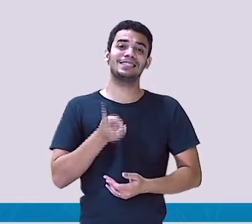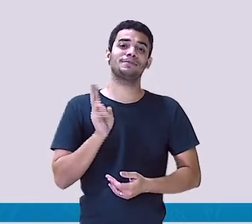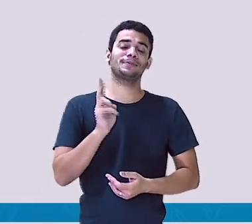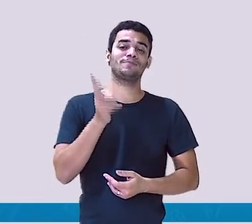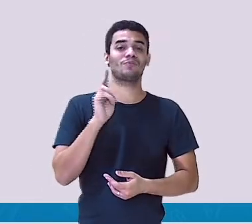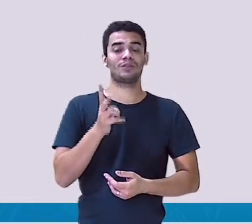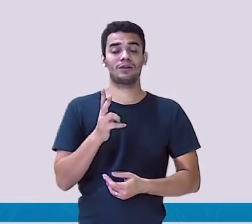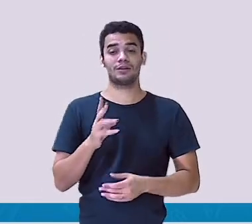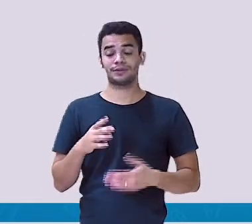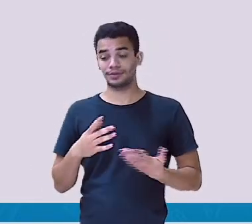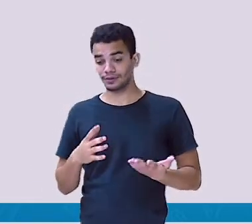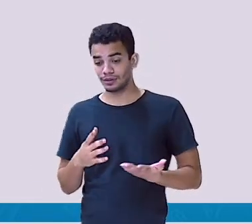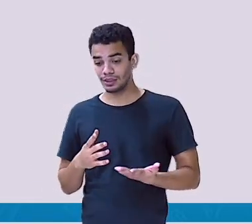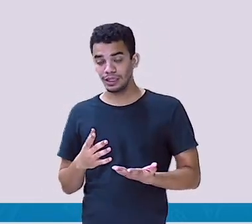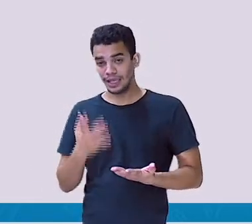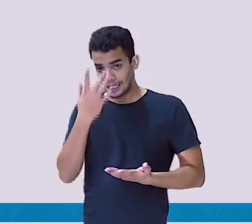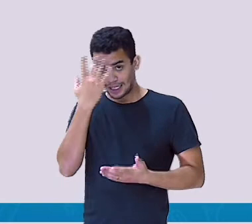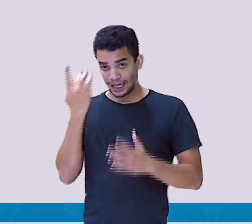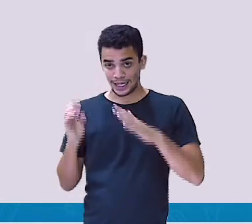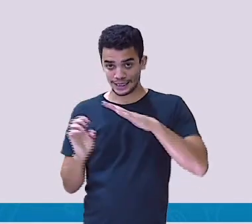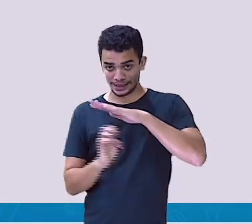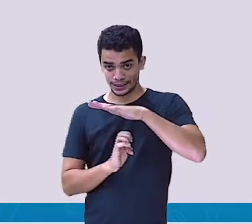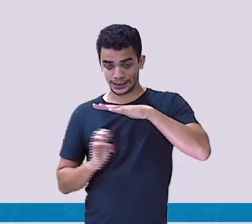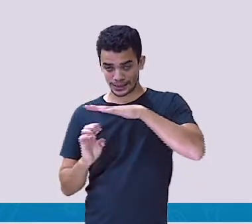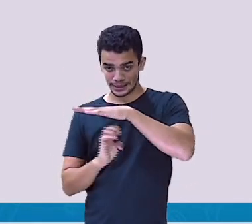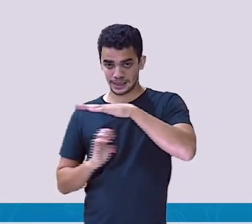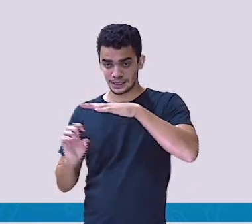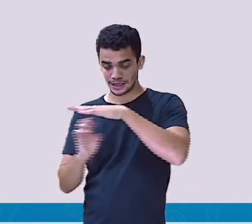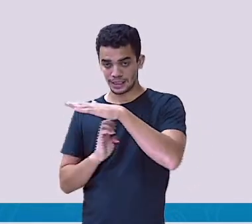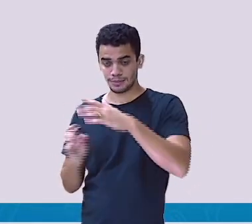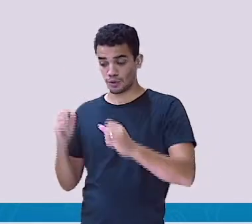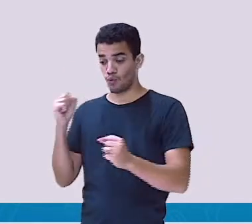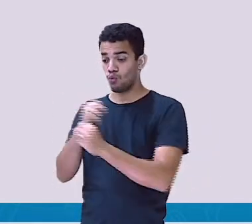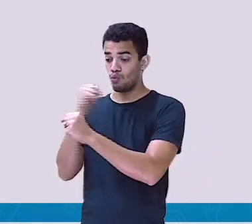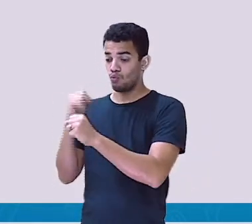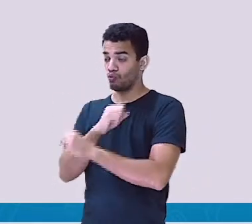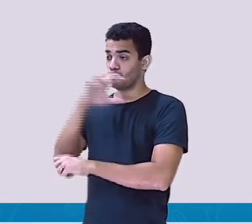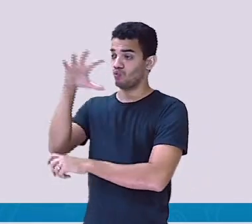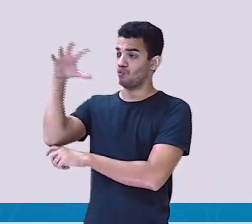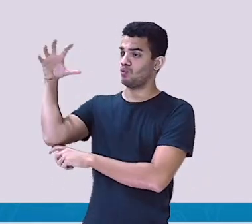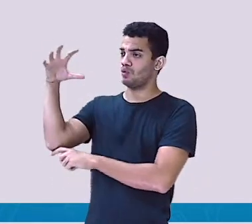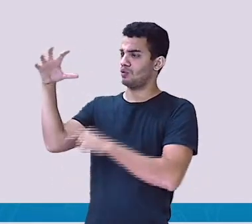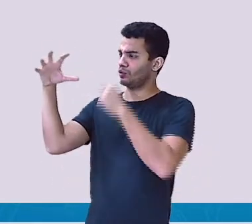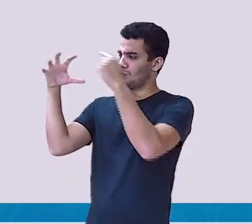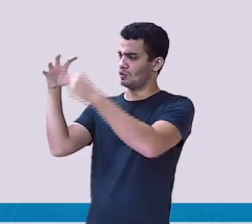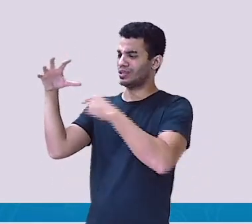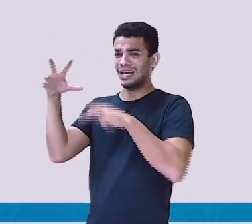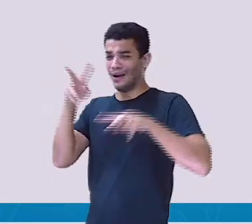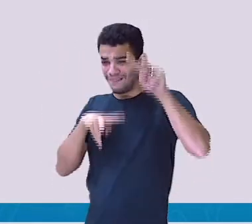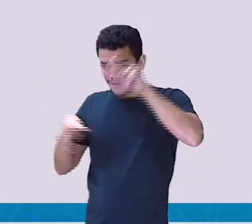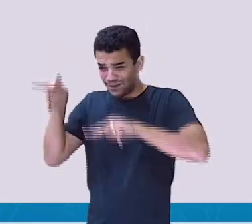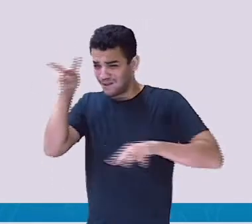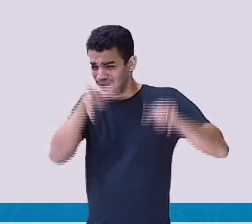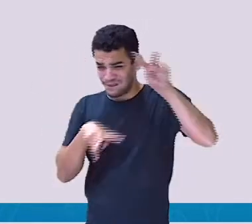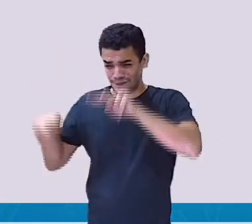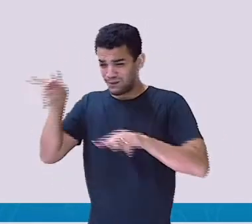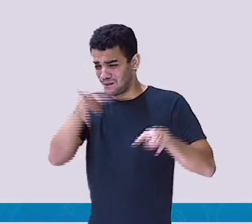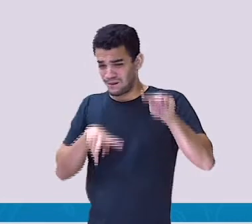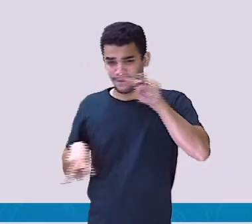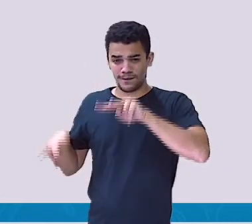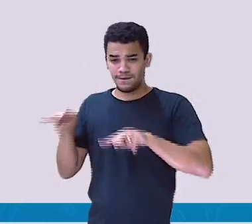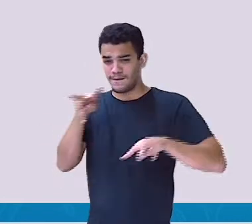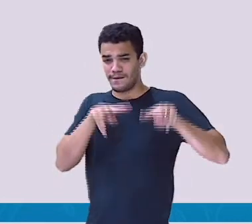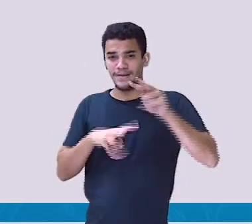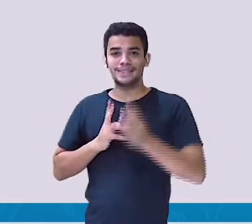em lugares onde venta bastante, porque eles precisam aproveitar a própria natureza para gerar